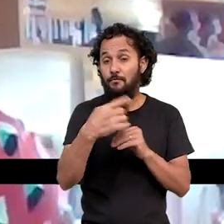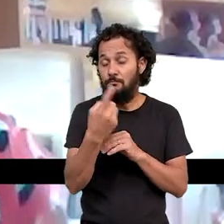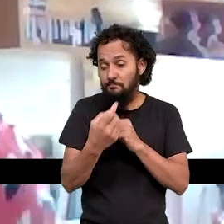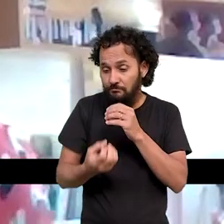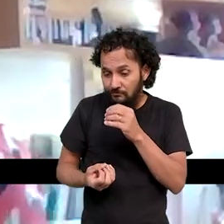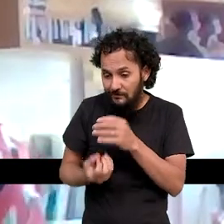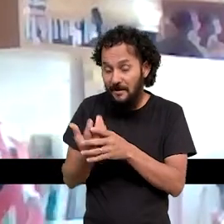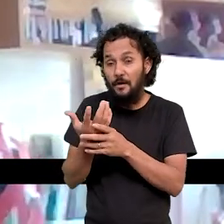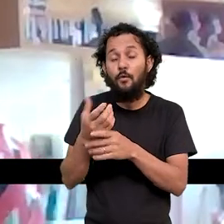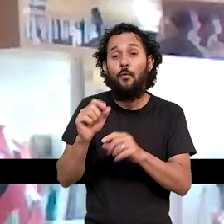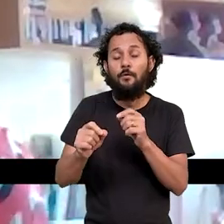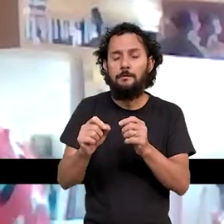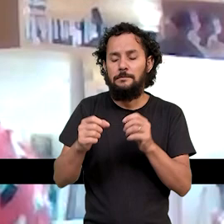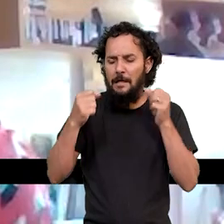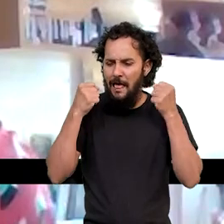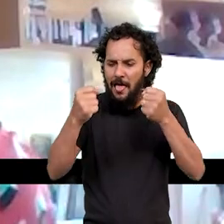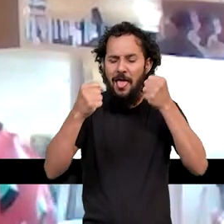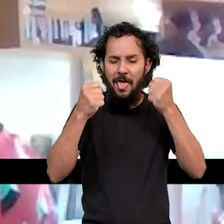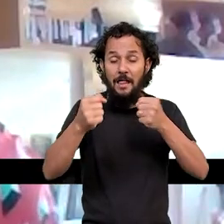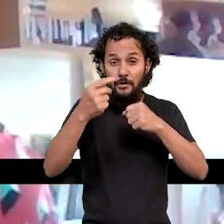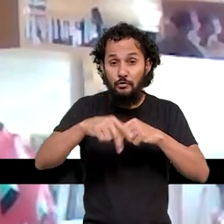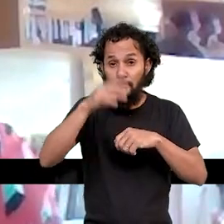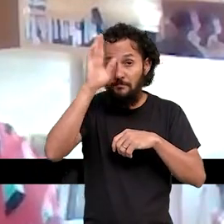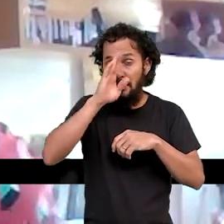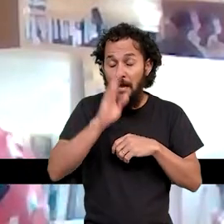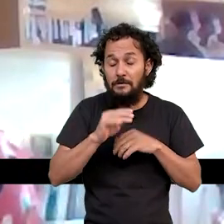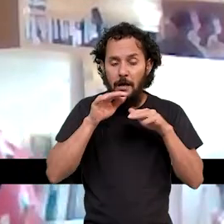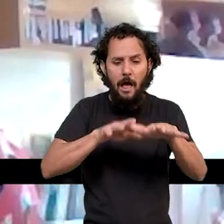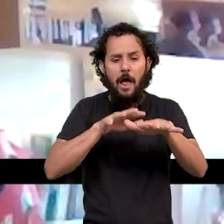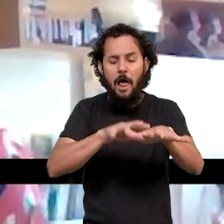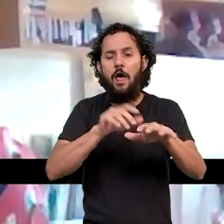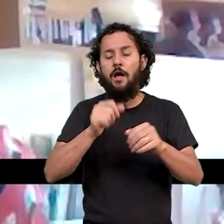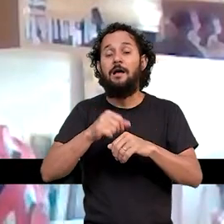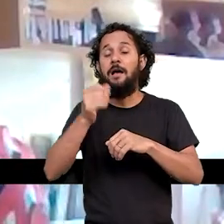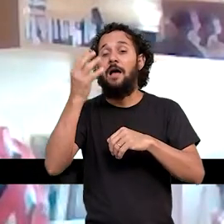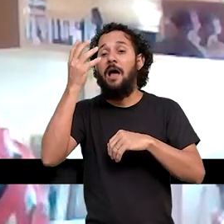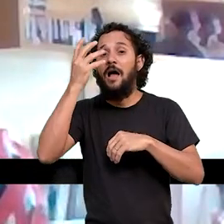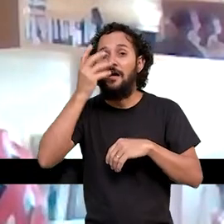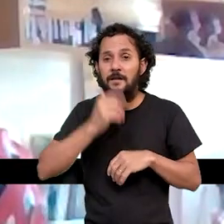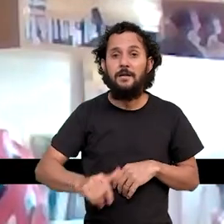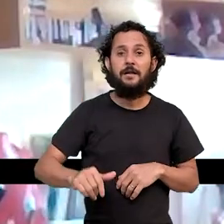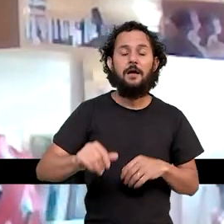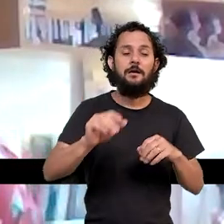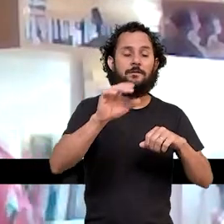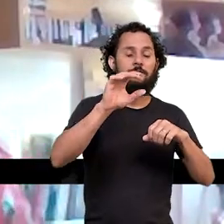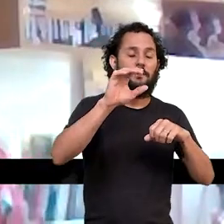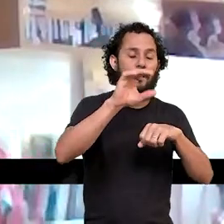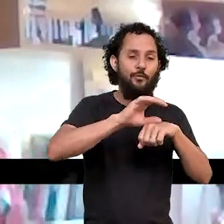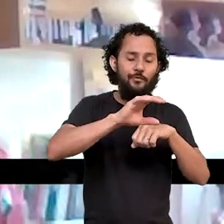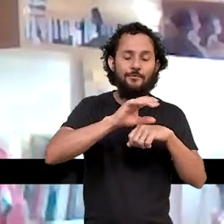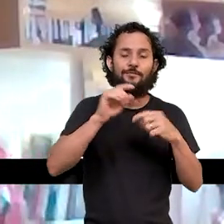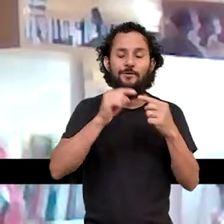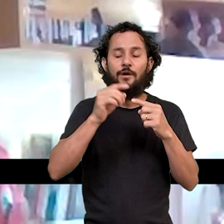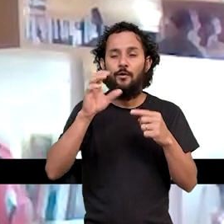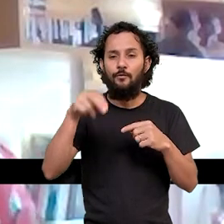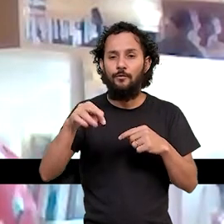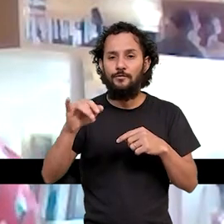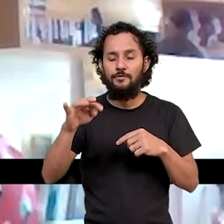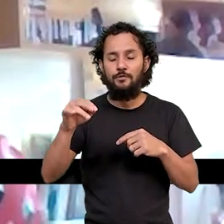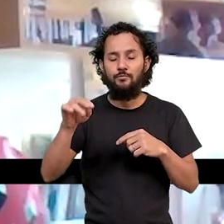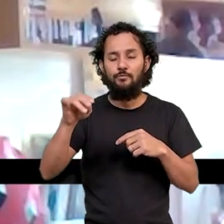Nós criamos, foi criado um movimento no Brasil chamado A Criança e a Constituinte,